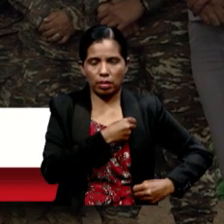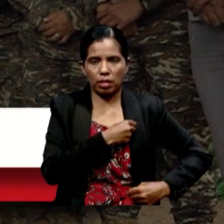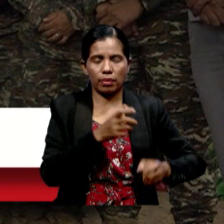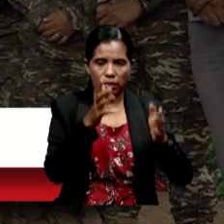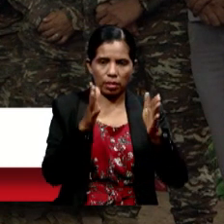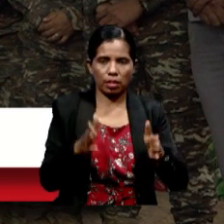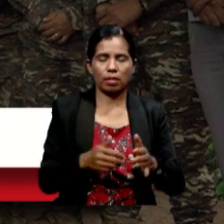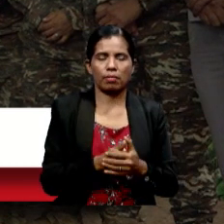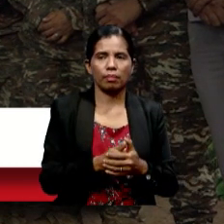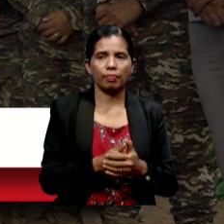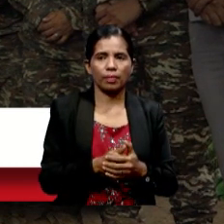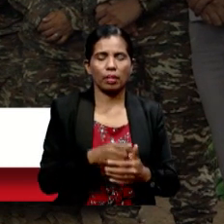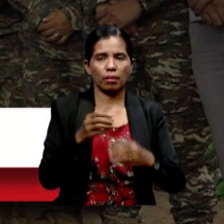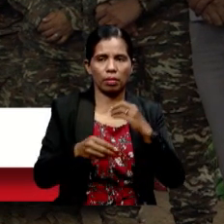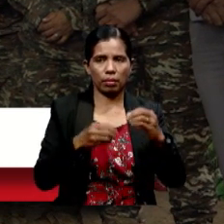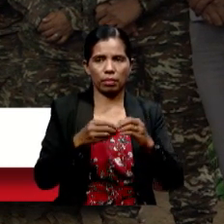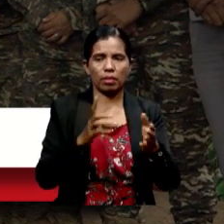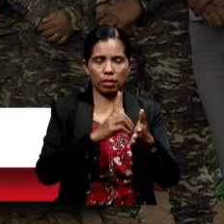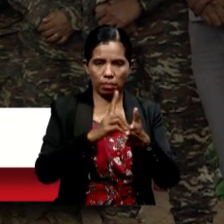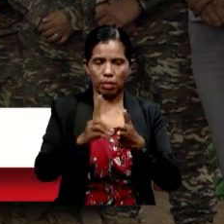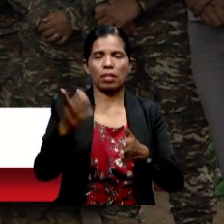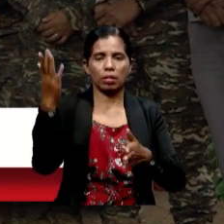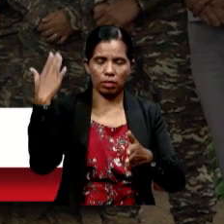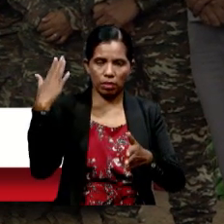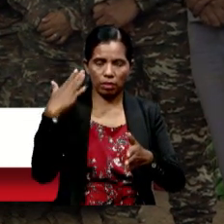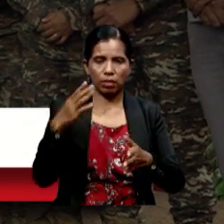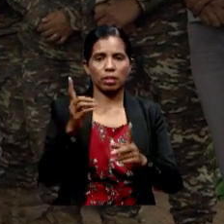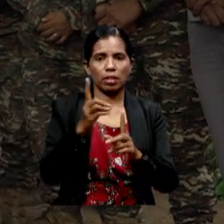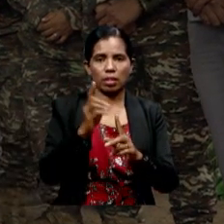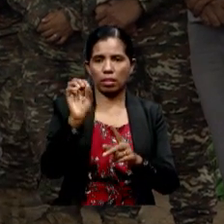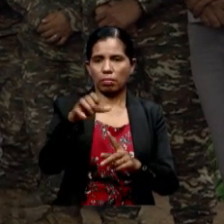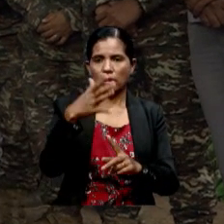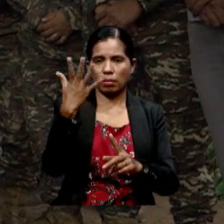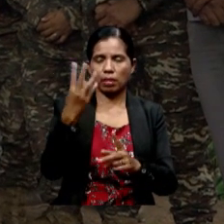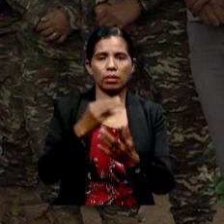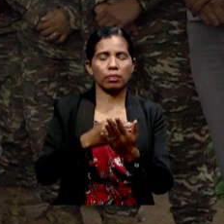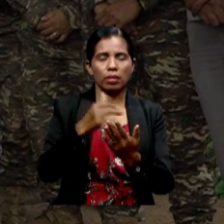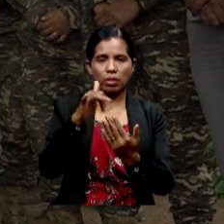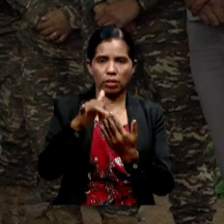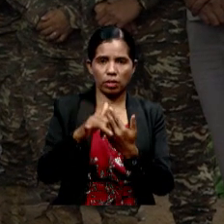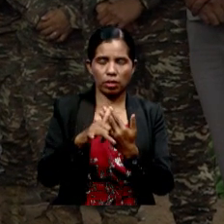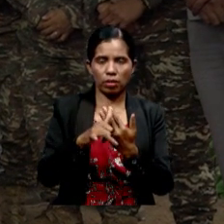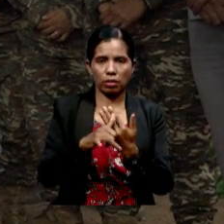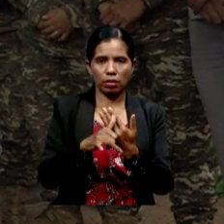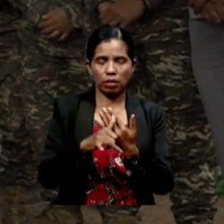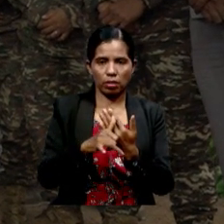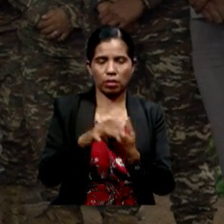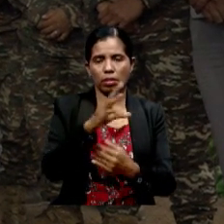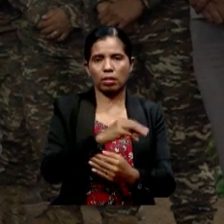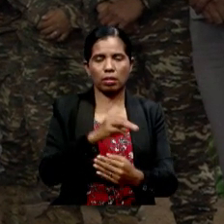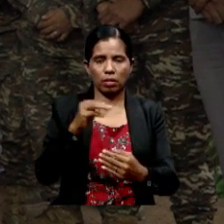nia kata ia semana kotu dia 15 de julho. Komisão de rekrutamentu bataka sai